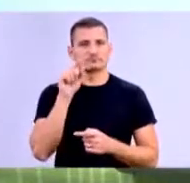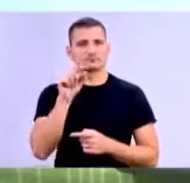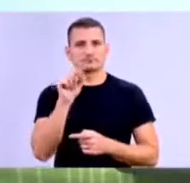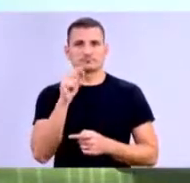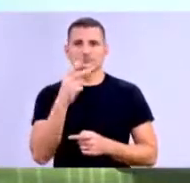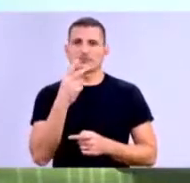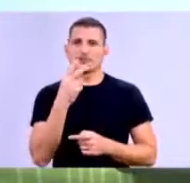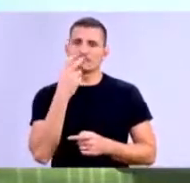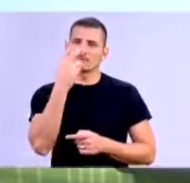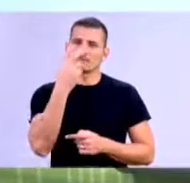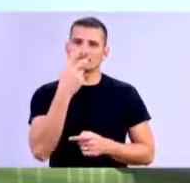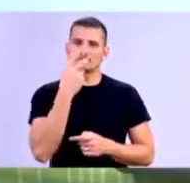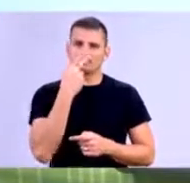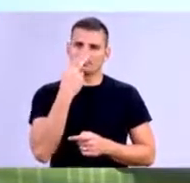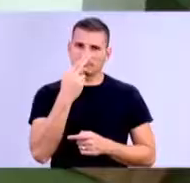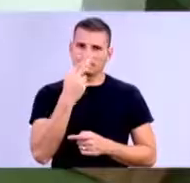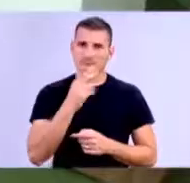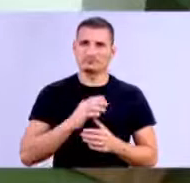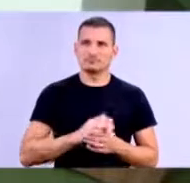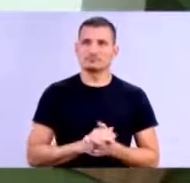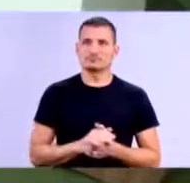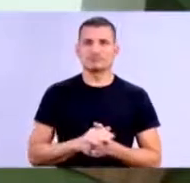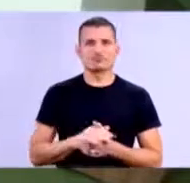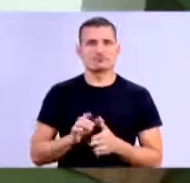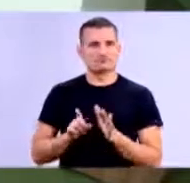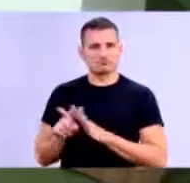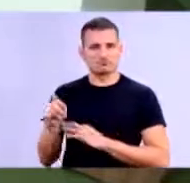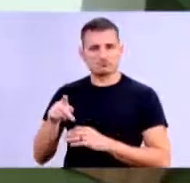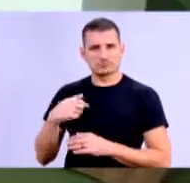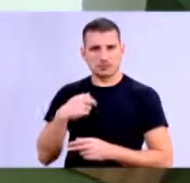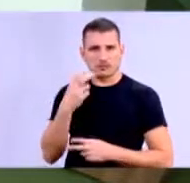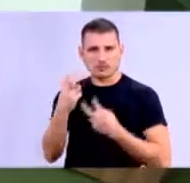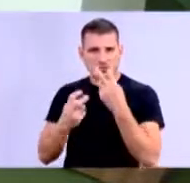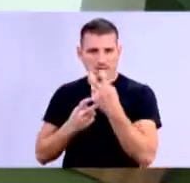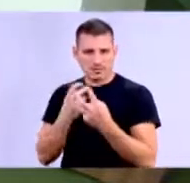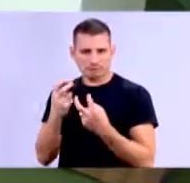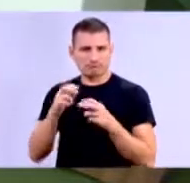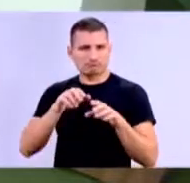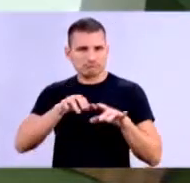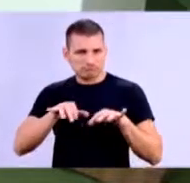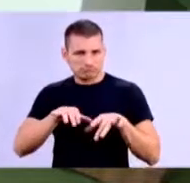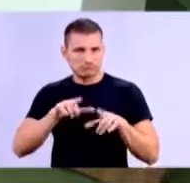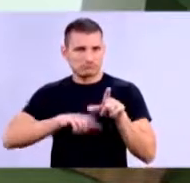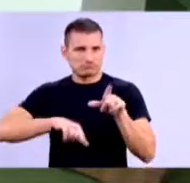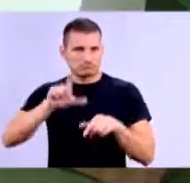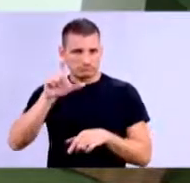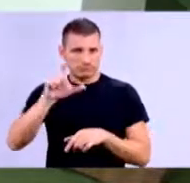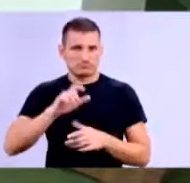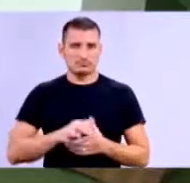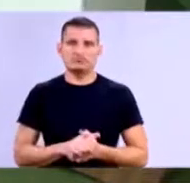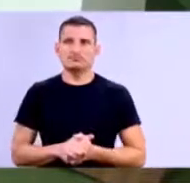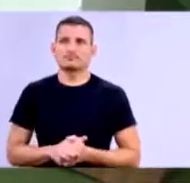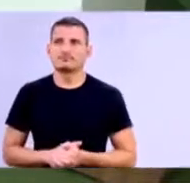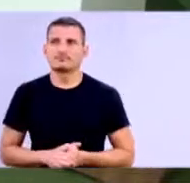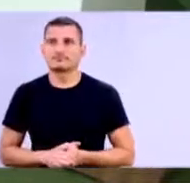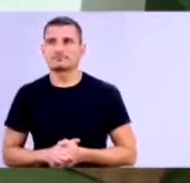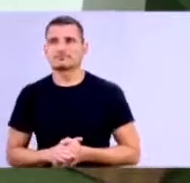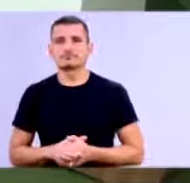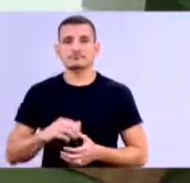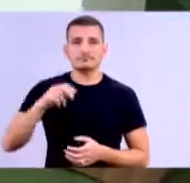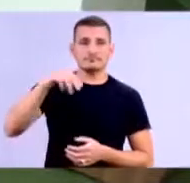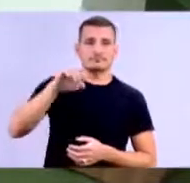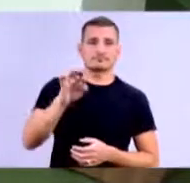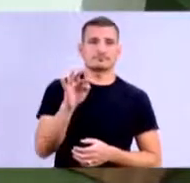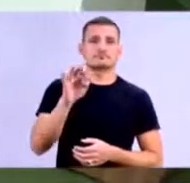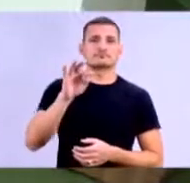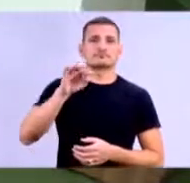gritando. Professora, vou estar gritando, escrevendo maiúsculo, como assim? As netiquetas são